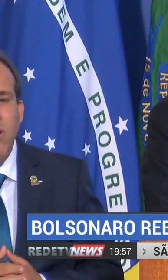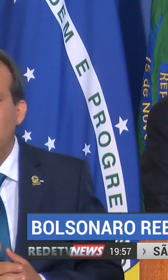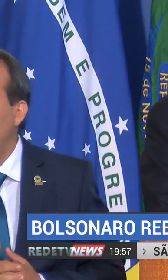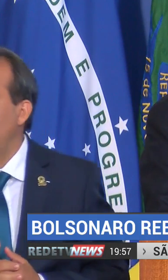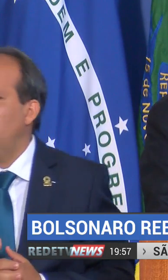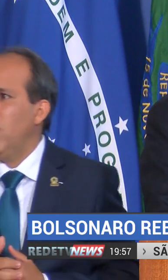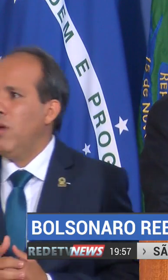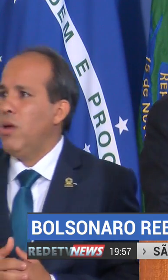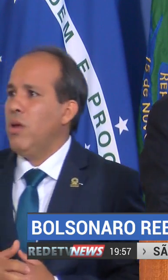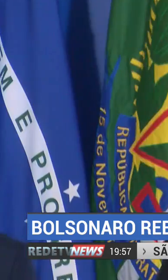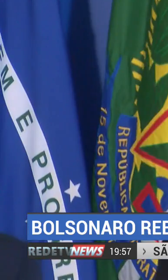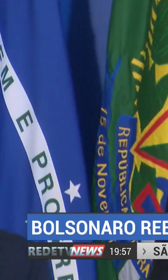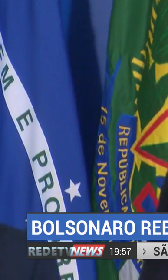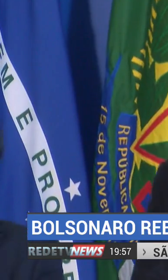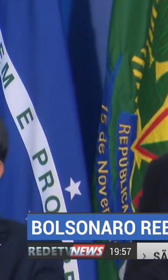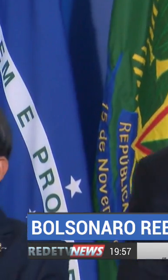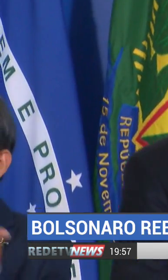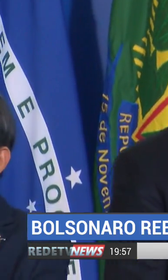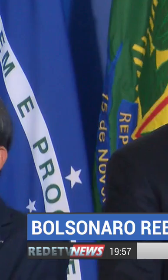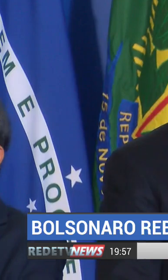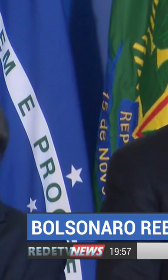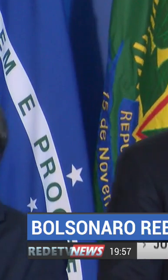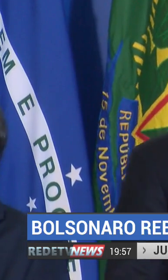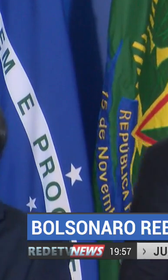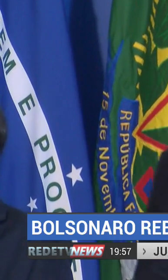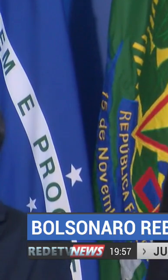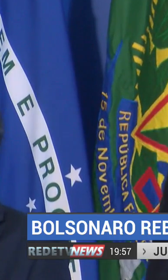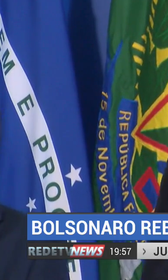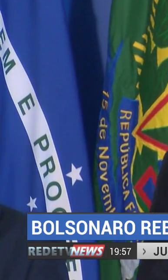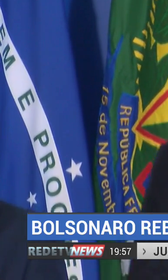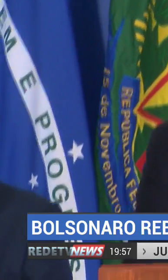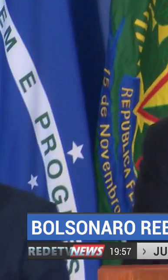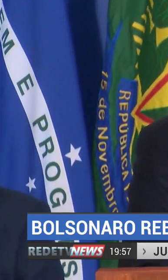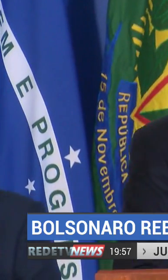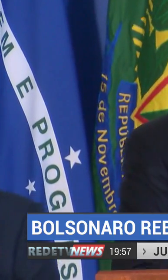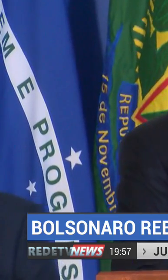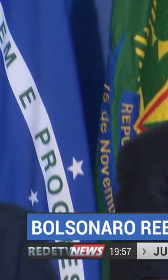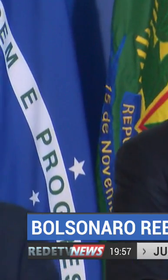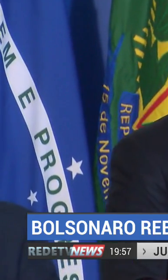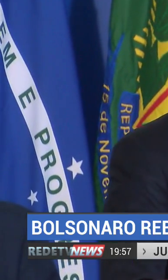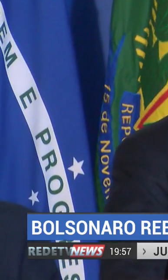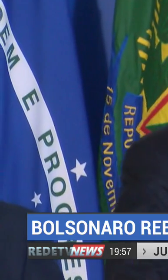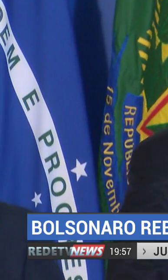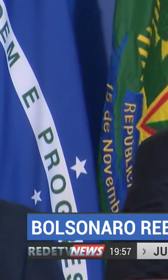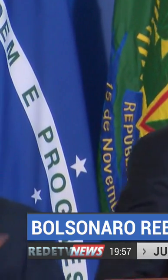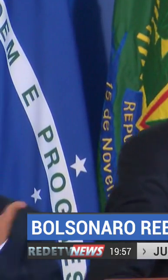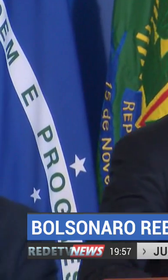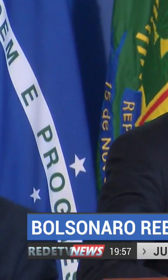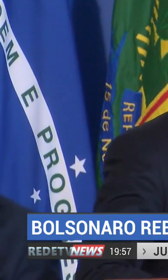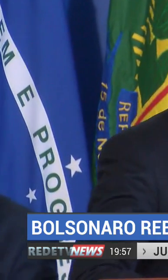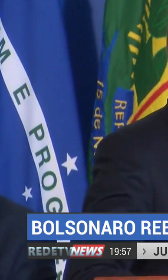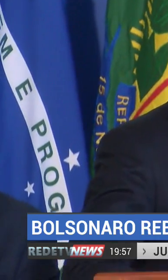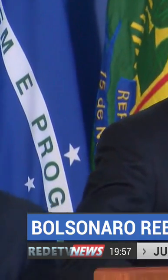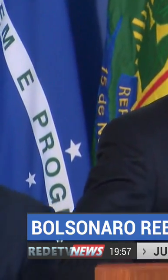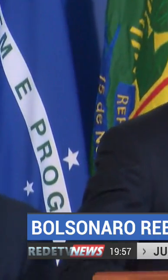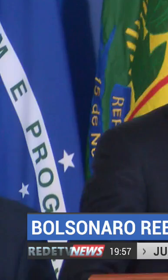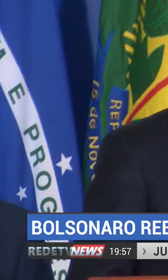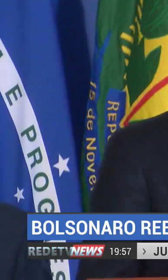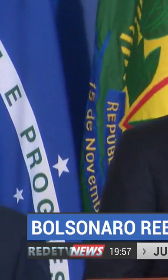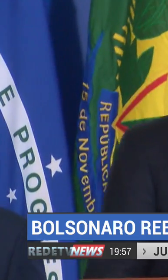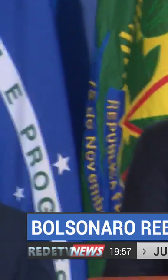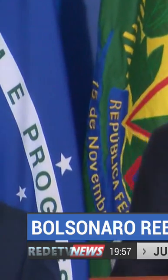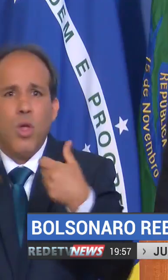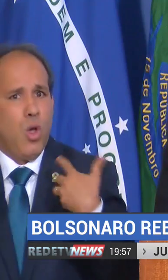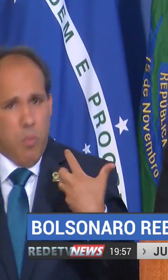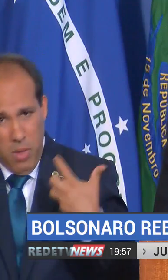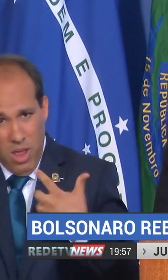eu sou imbroxavel durante o evento o presidente falou sobre as críticas que ele vem sofrendo por supostamente não apoiar